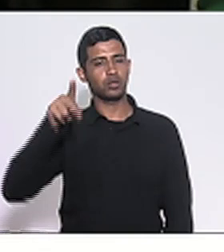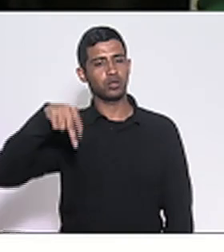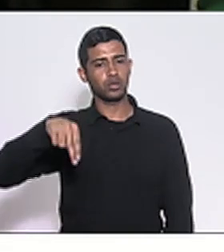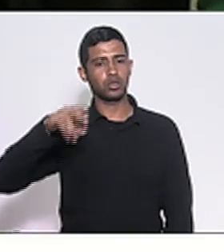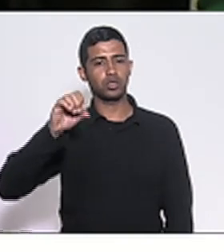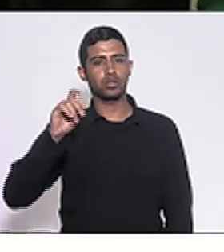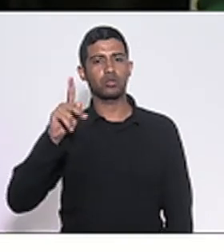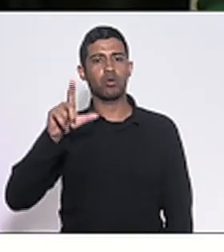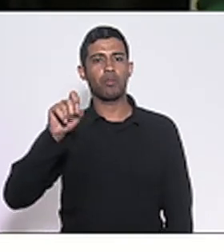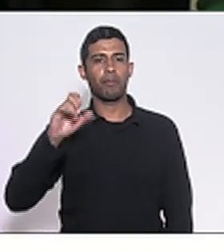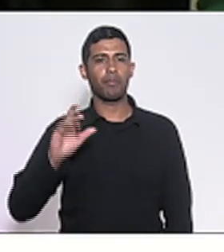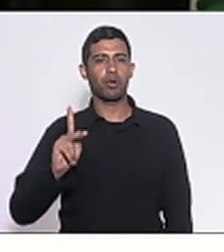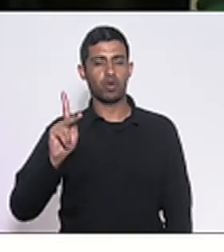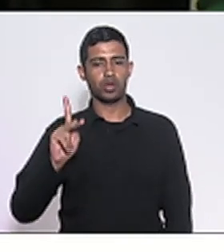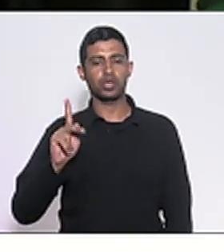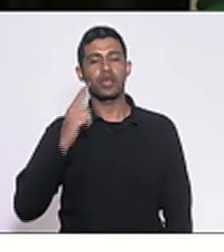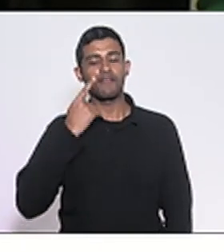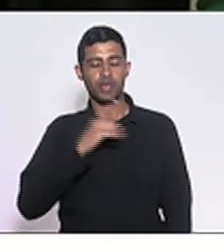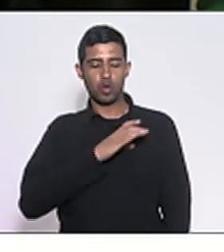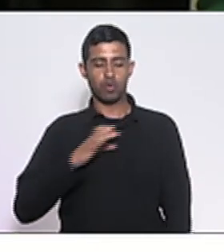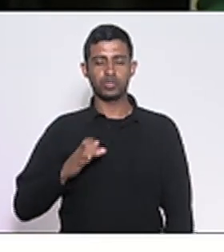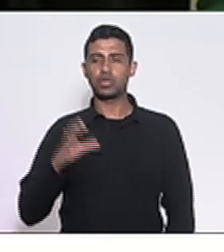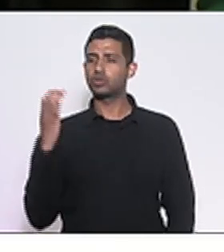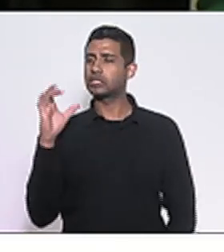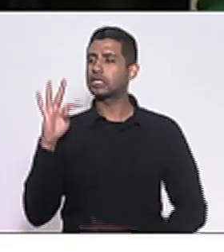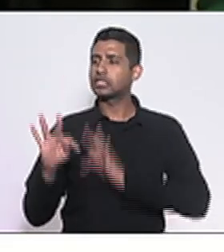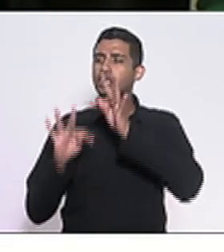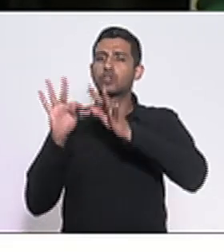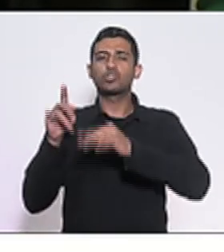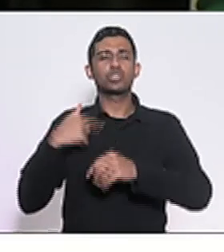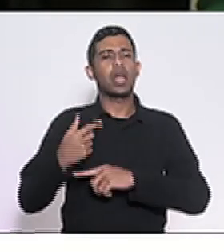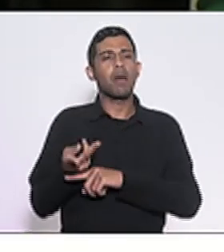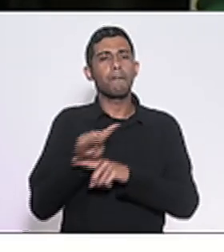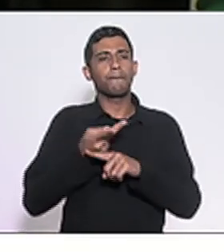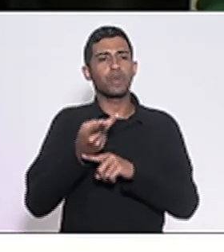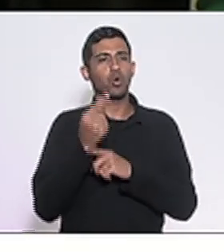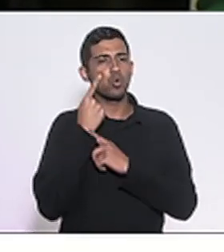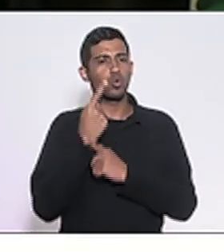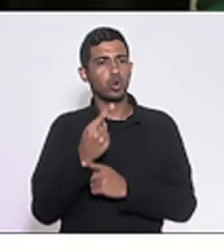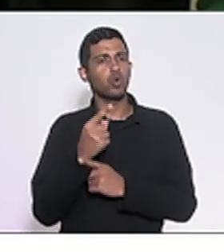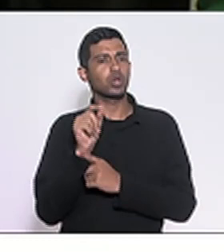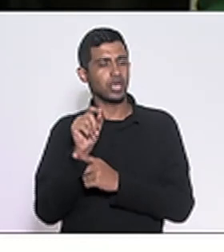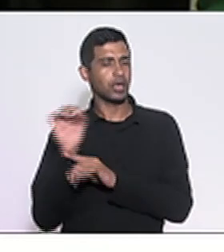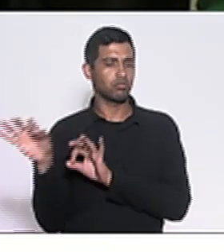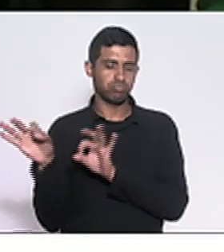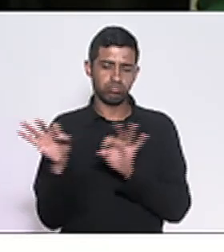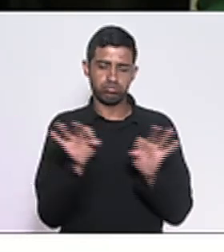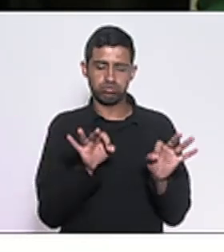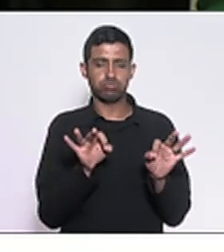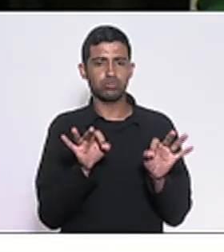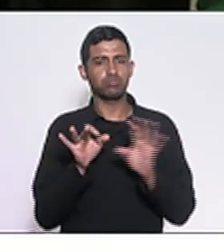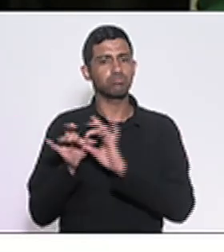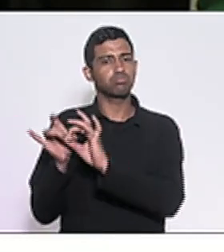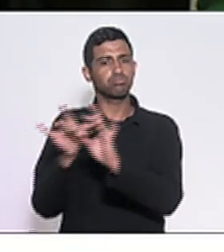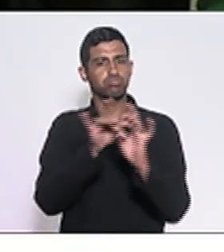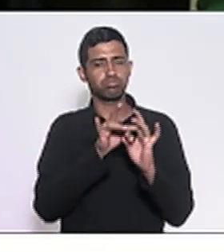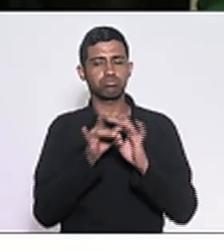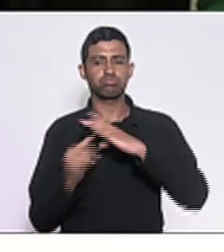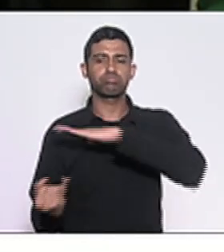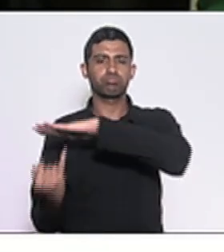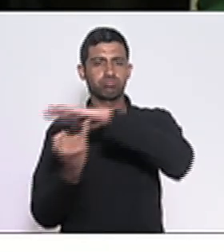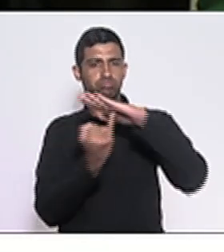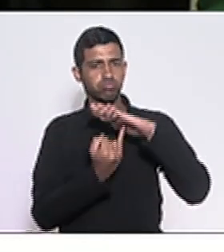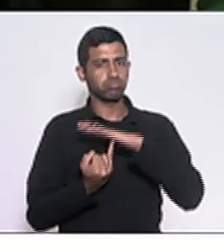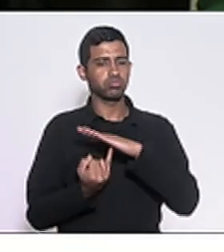e Tecnologia, ela busca estabelecer interlocução permanente com as instituições que integram